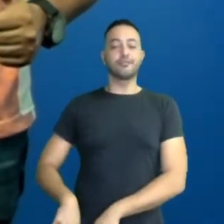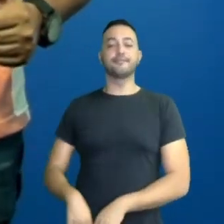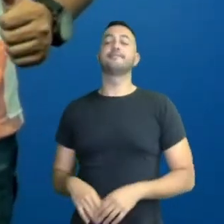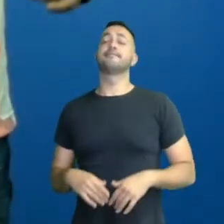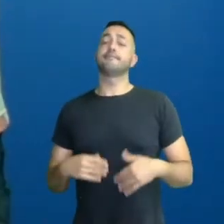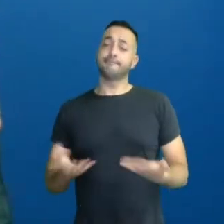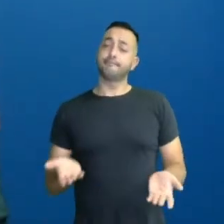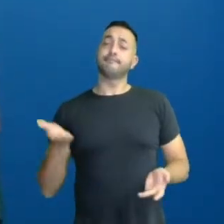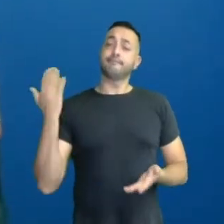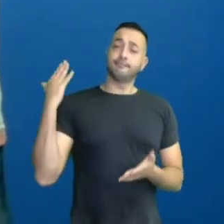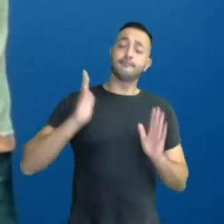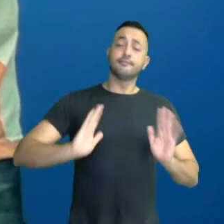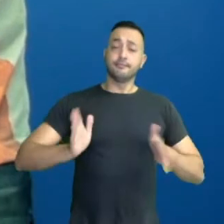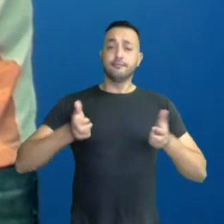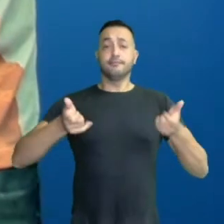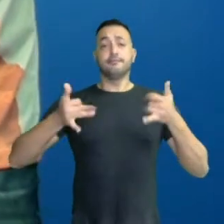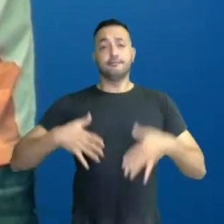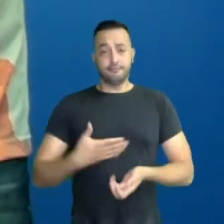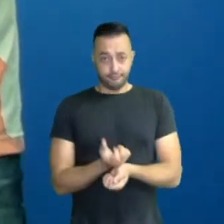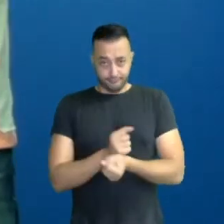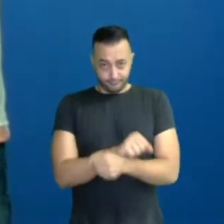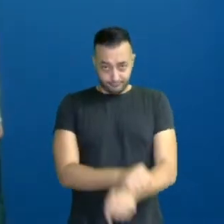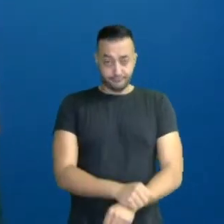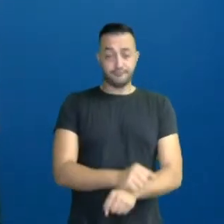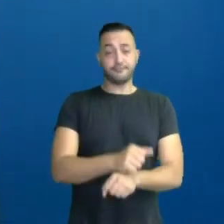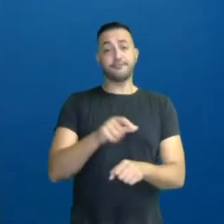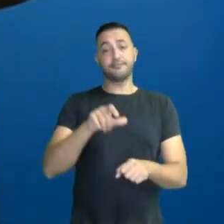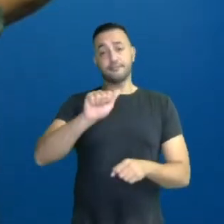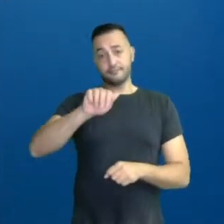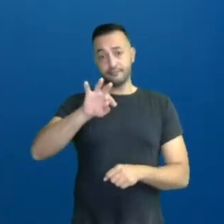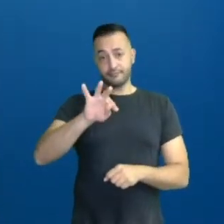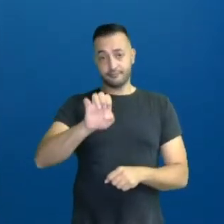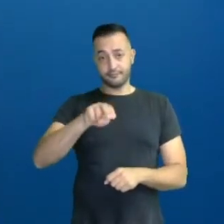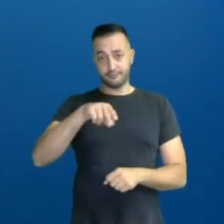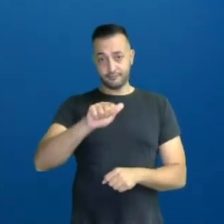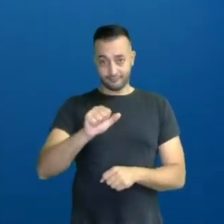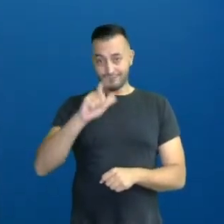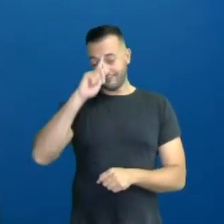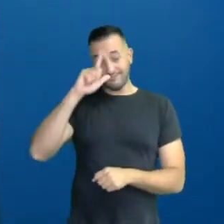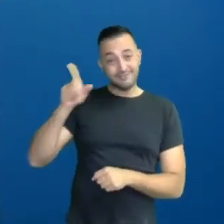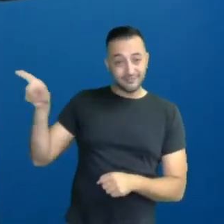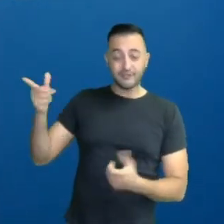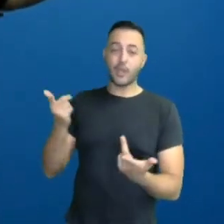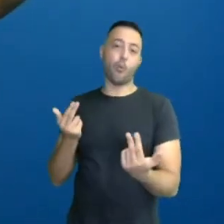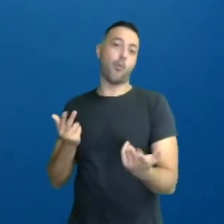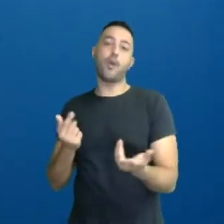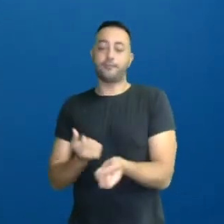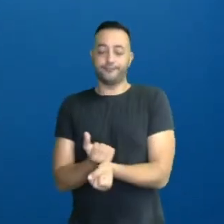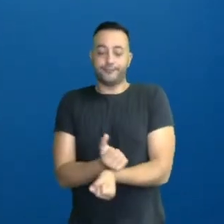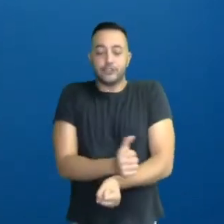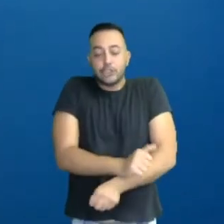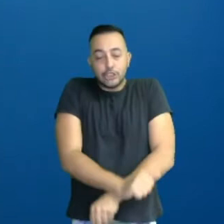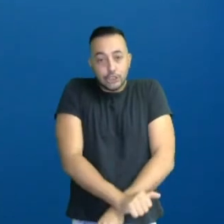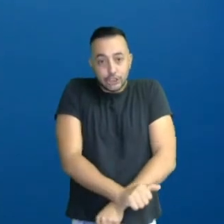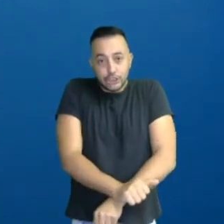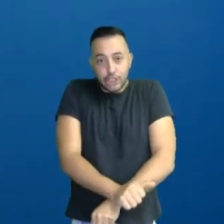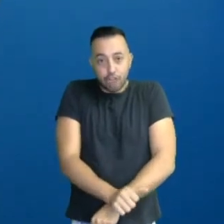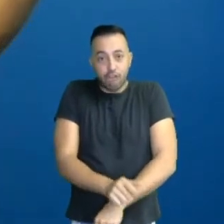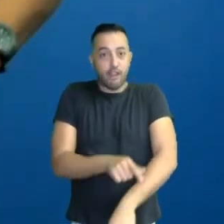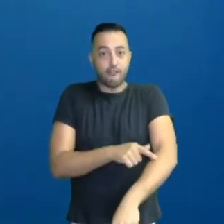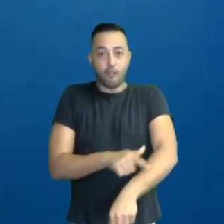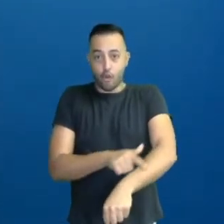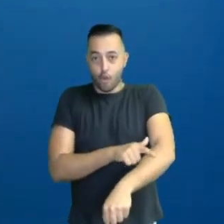da escravidão, em Atenas, na Grécia, vai acontecer a mesma coisa. Os escravos não tinham relação com cor de